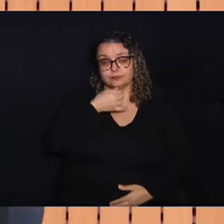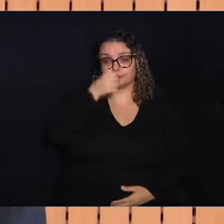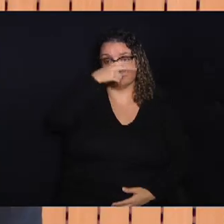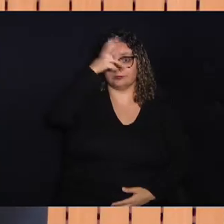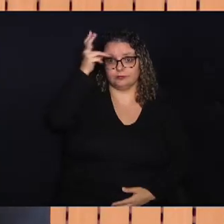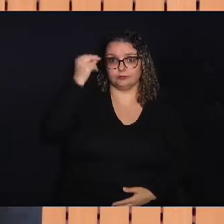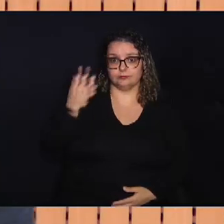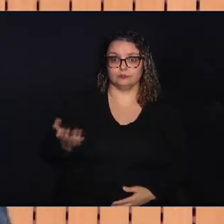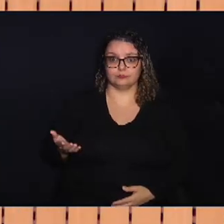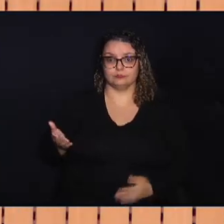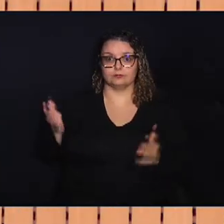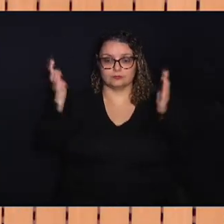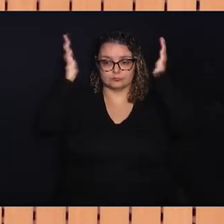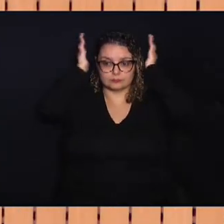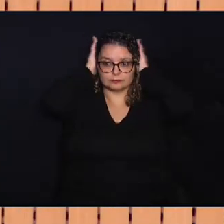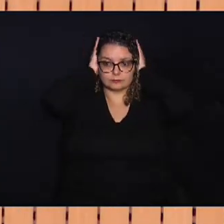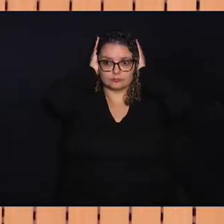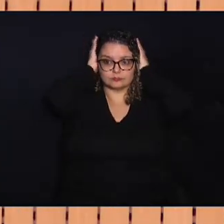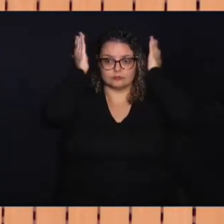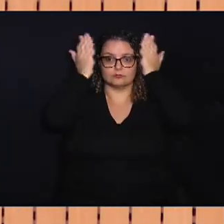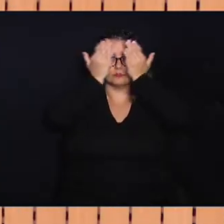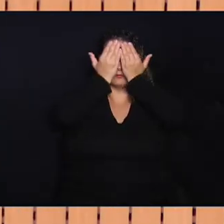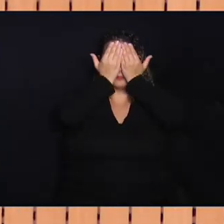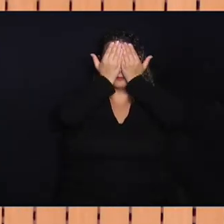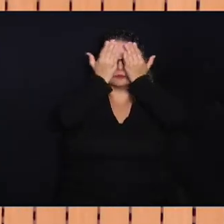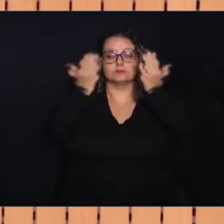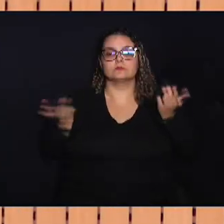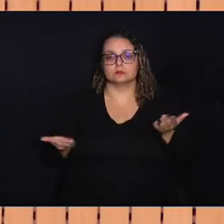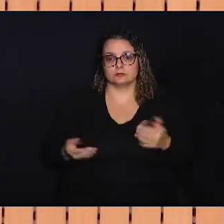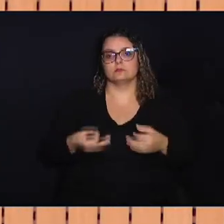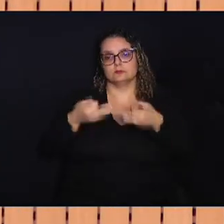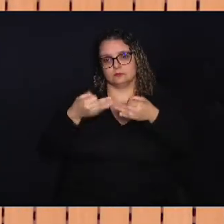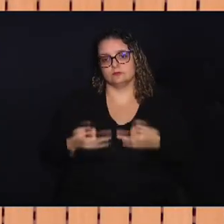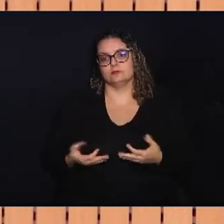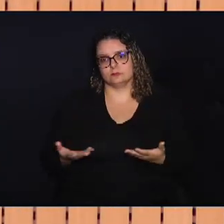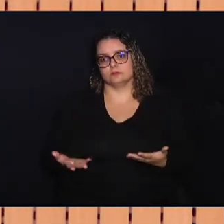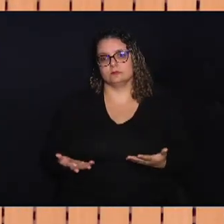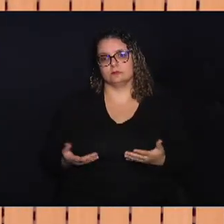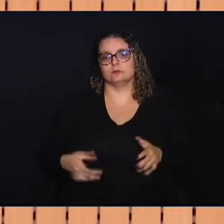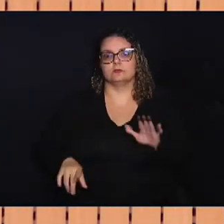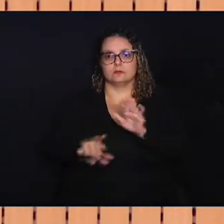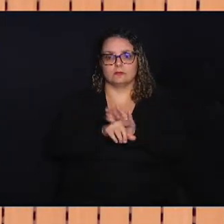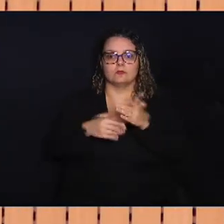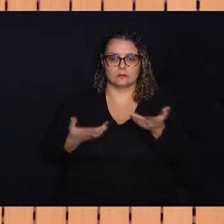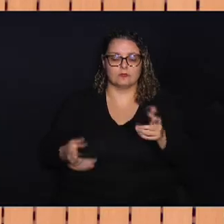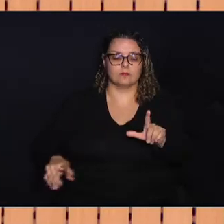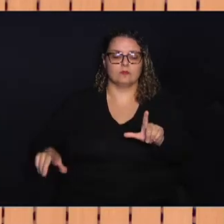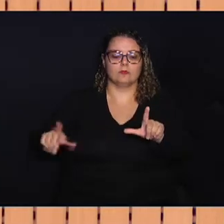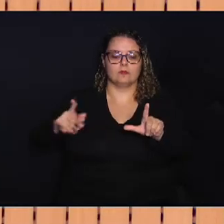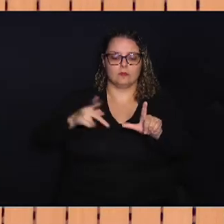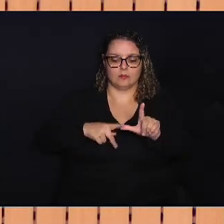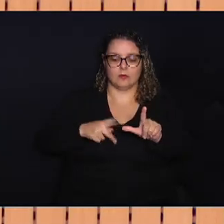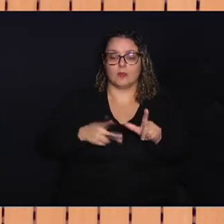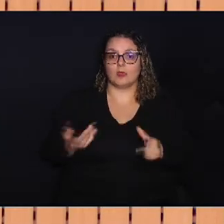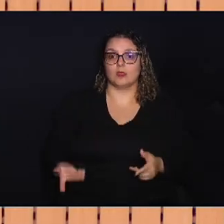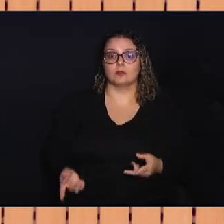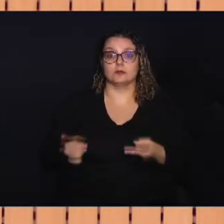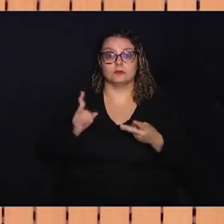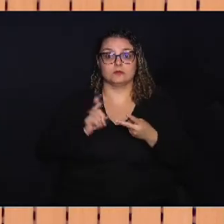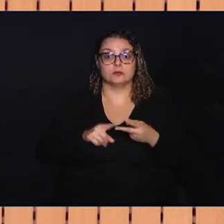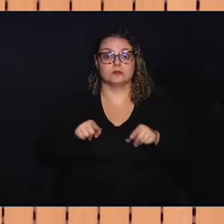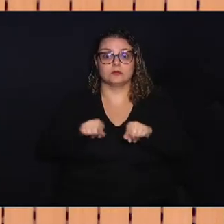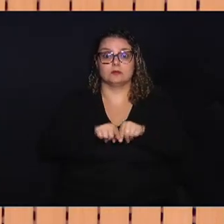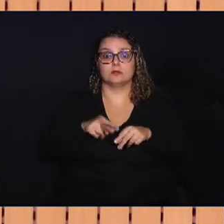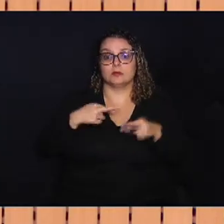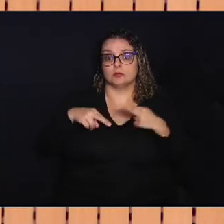fica com os ouvidos tapados a essa reivindicação justa e legítima que seria o passe livre no Enem. E o segundo ponto, também diz